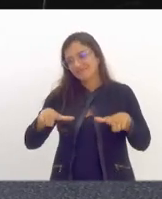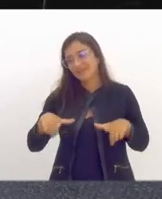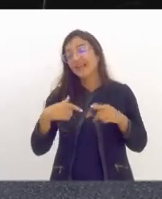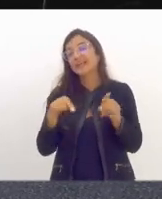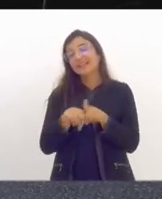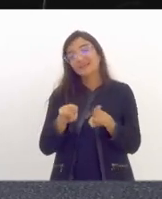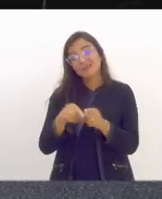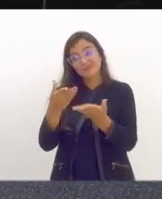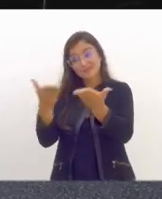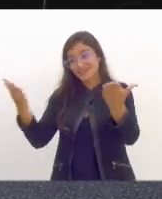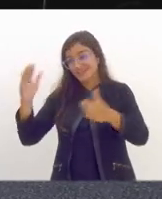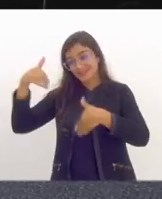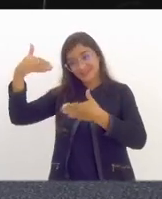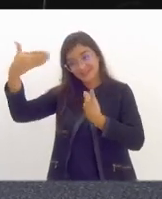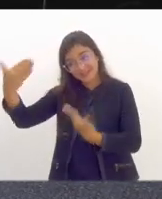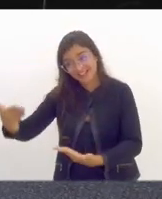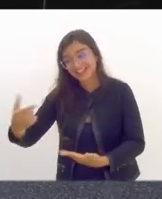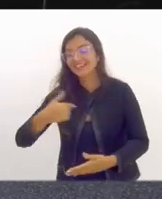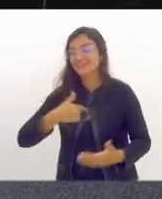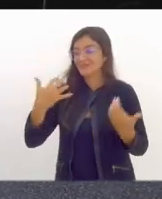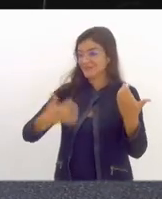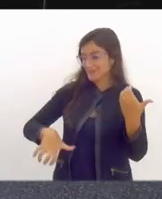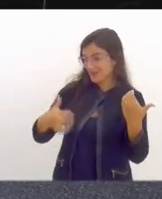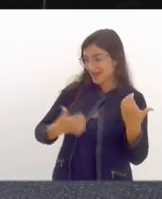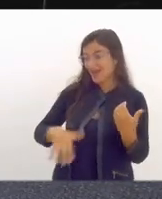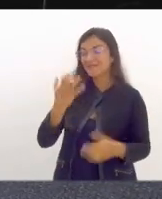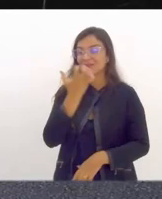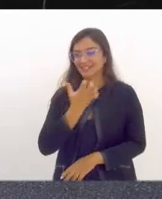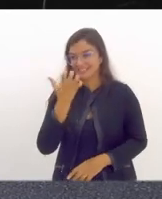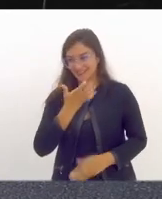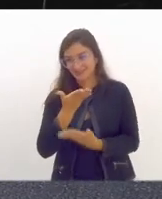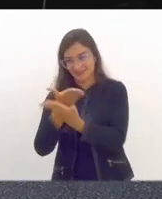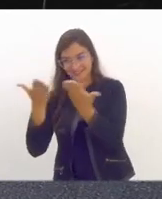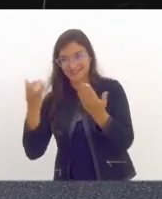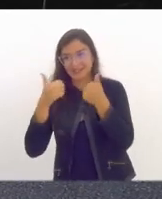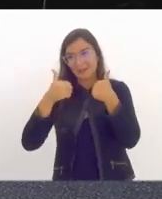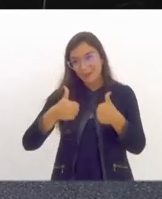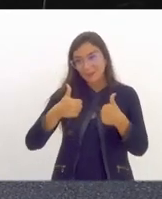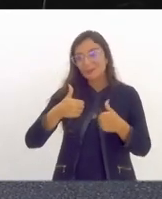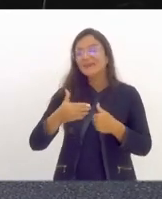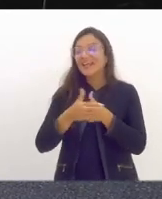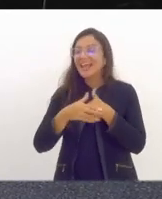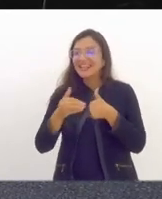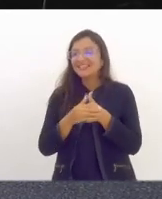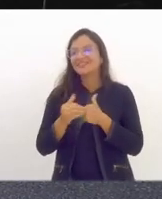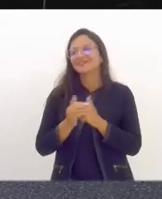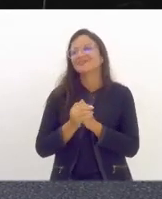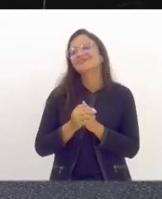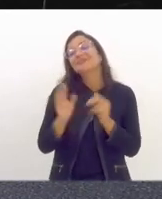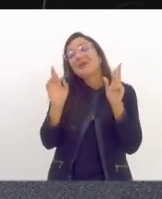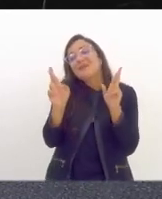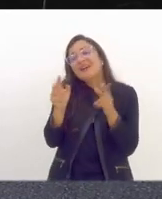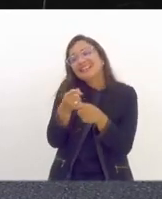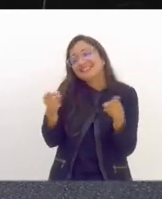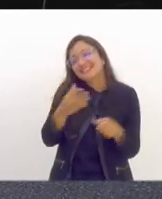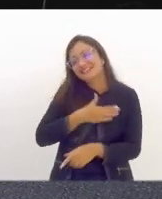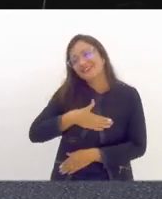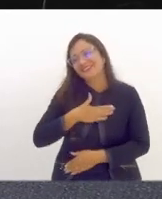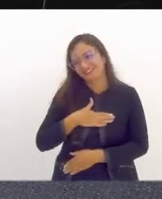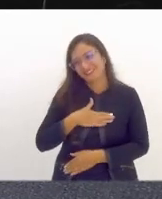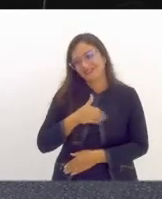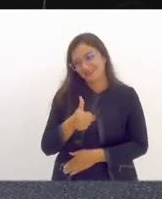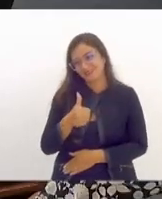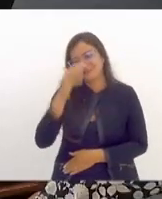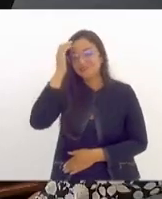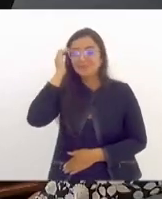estão aqui homenageados e aí eu vou tocar essa música para vocês tá com muito carinho espero que vocês gostem